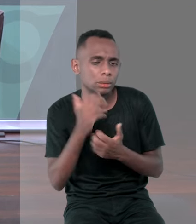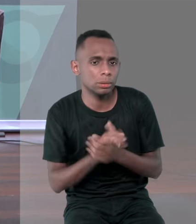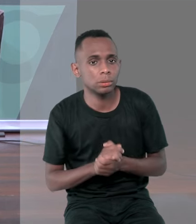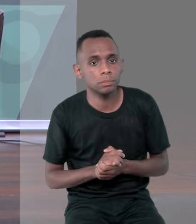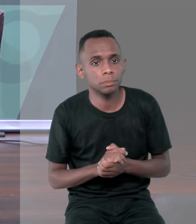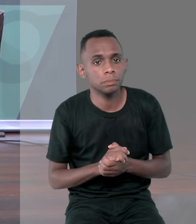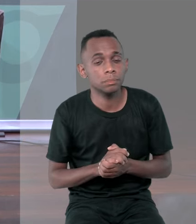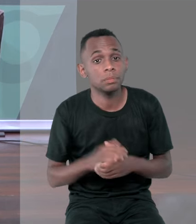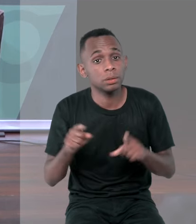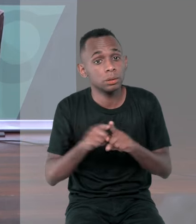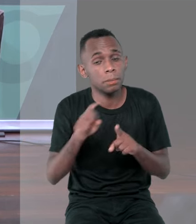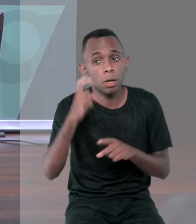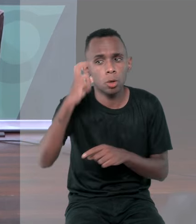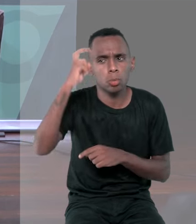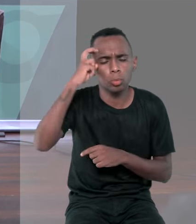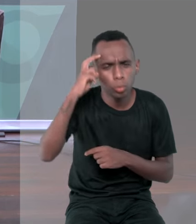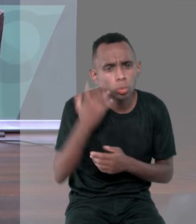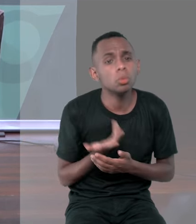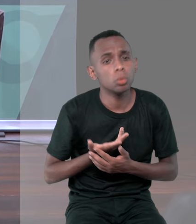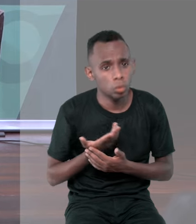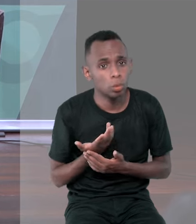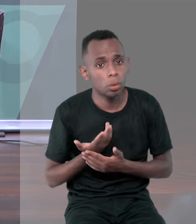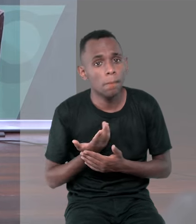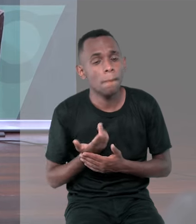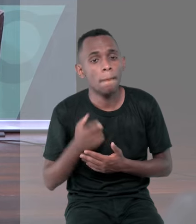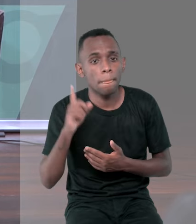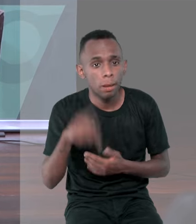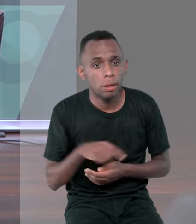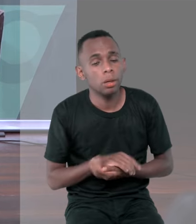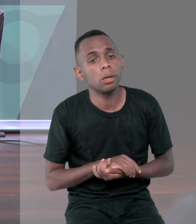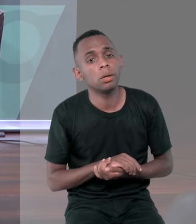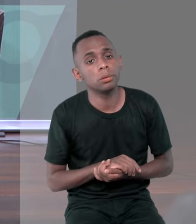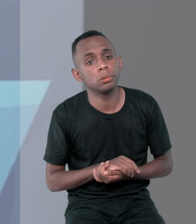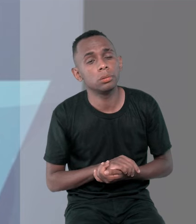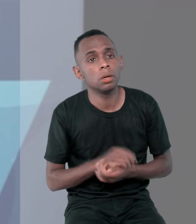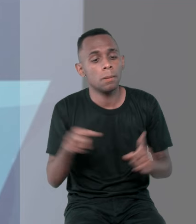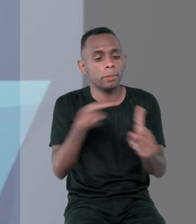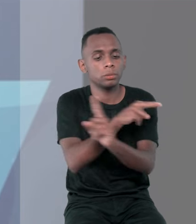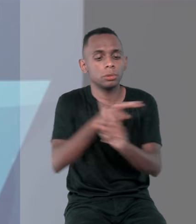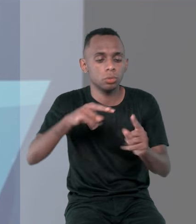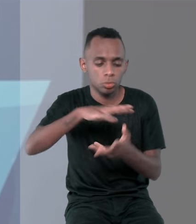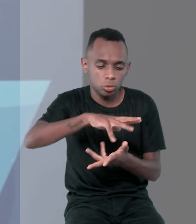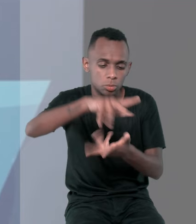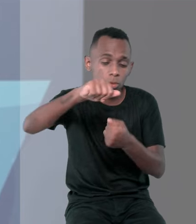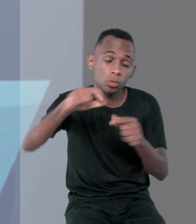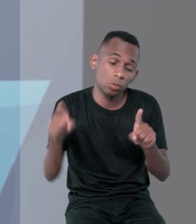A própria cultura, o modo de visão de mundo